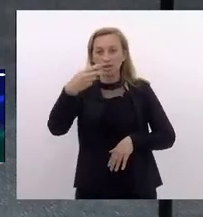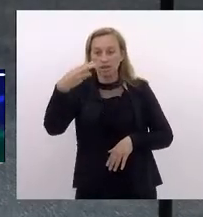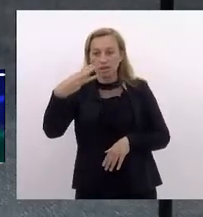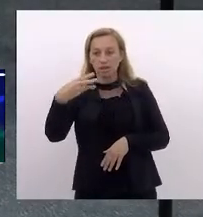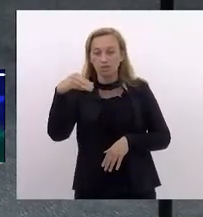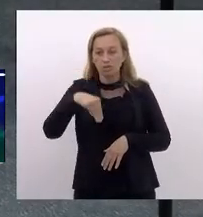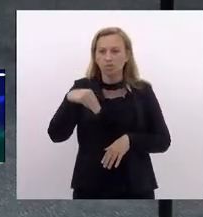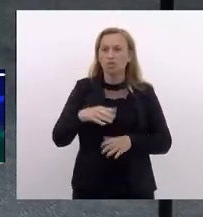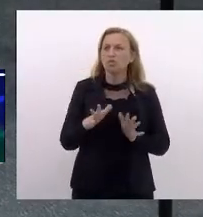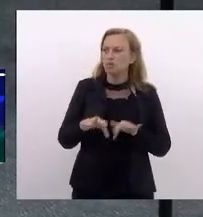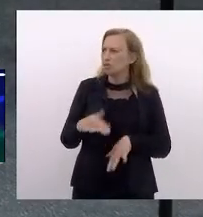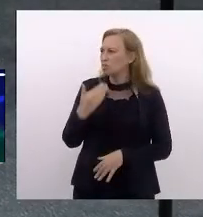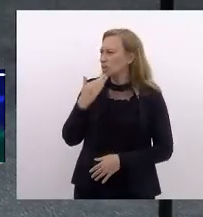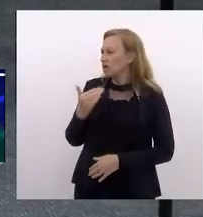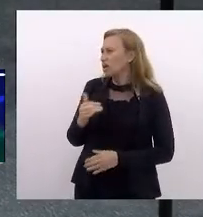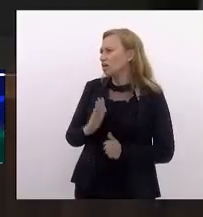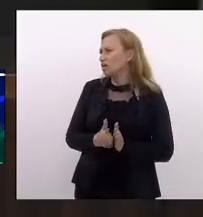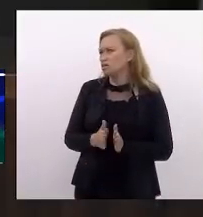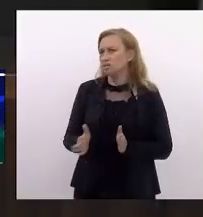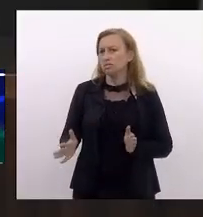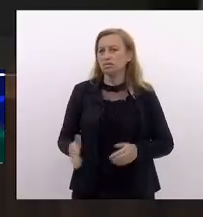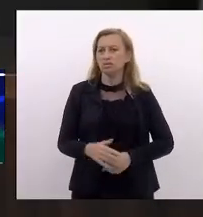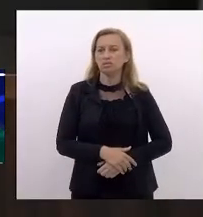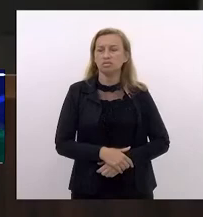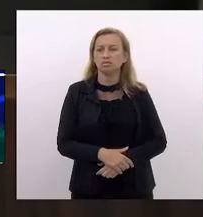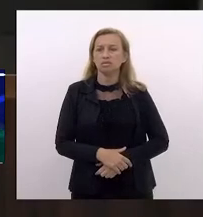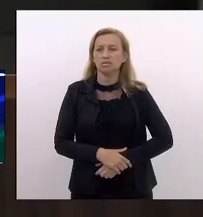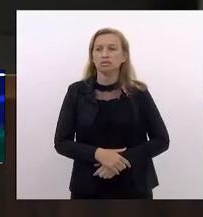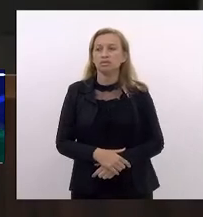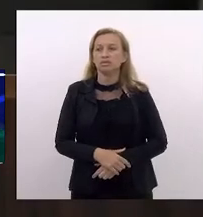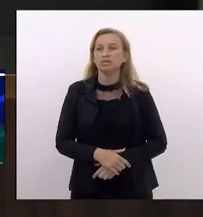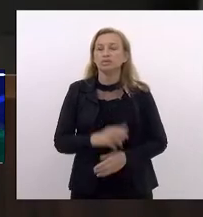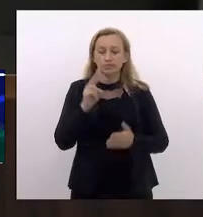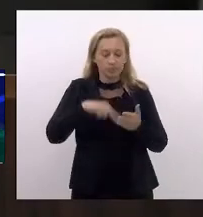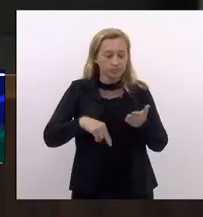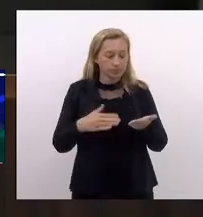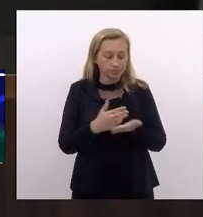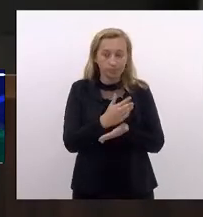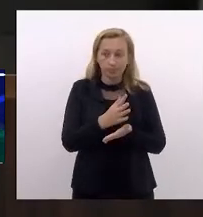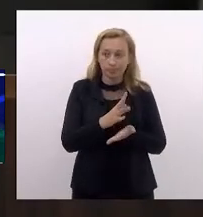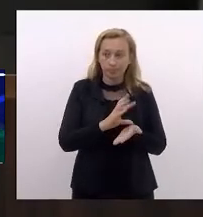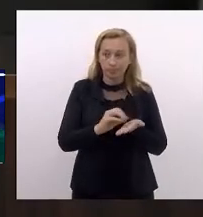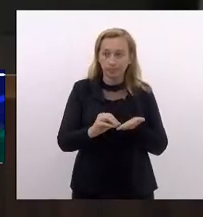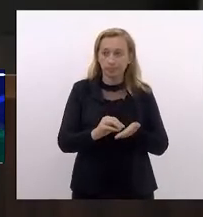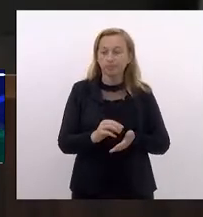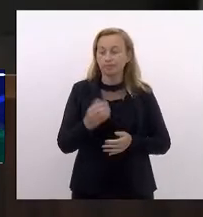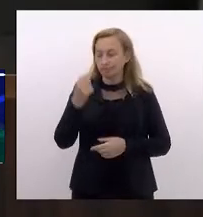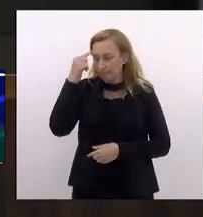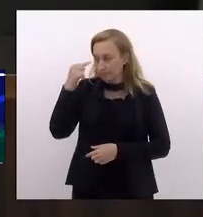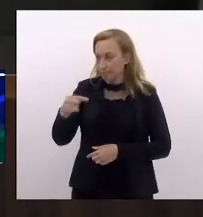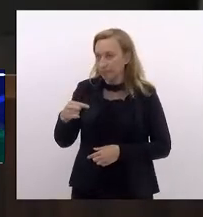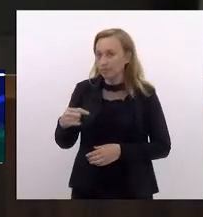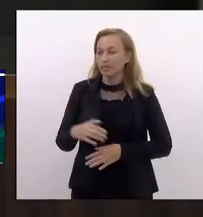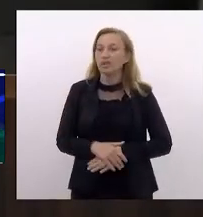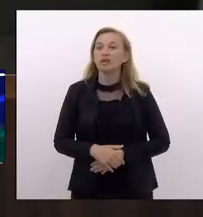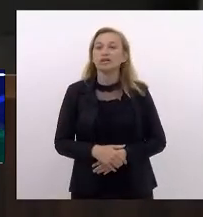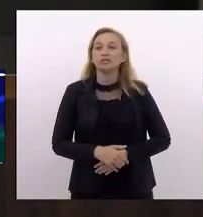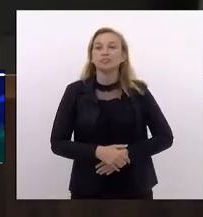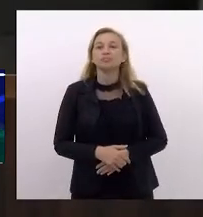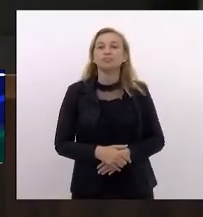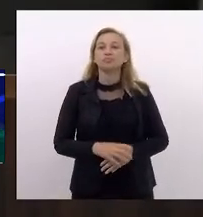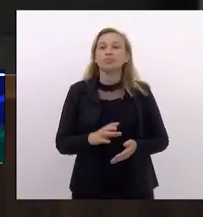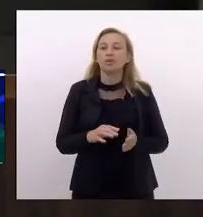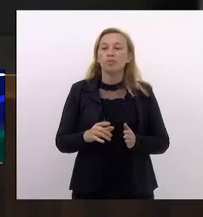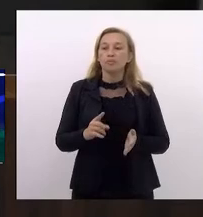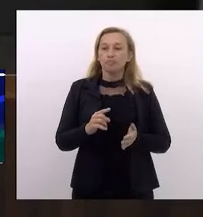Presidente ao final me permitam pela ordem a vida e aprovada a silêncio Amanda lida e